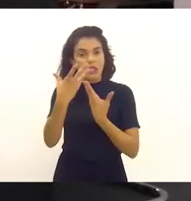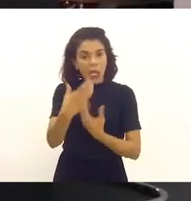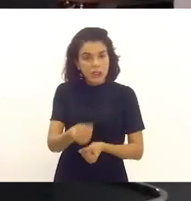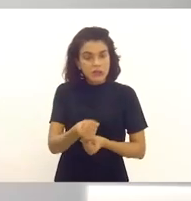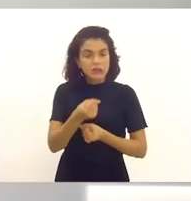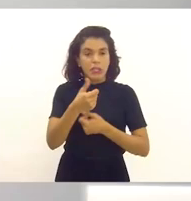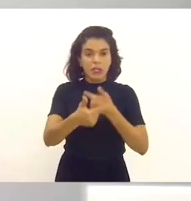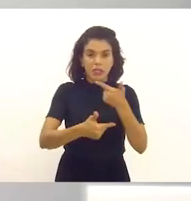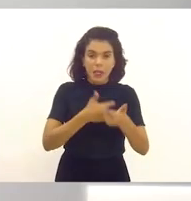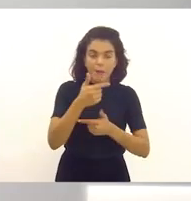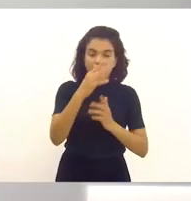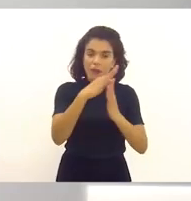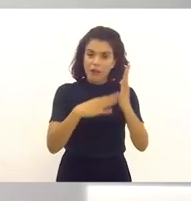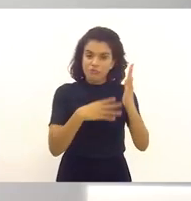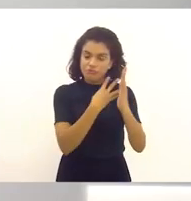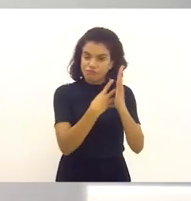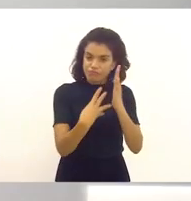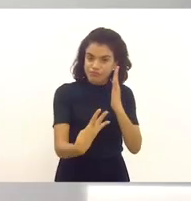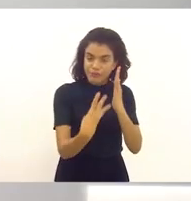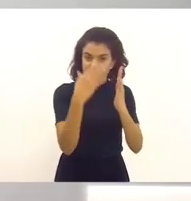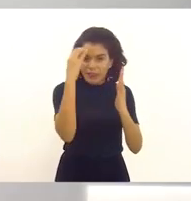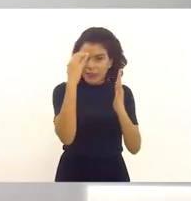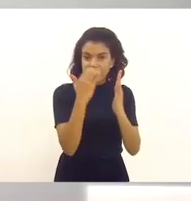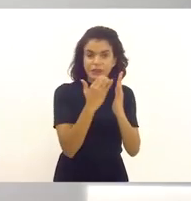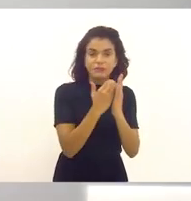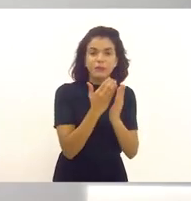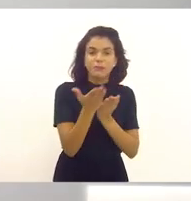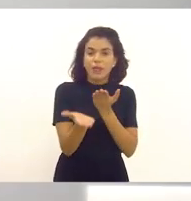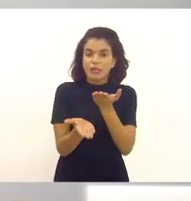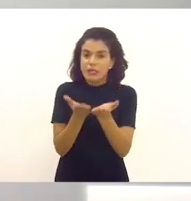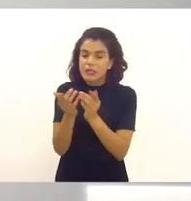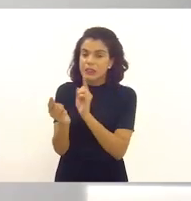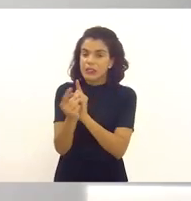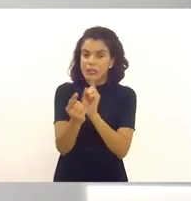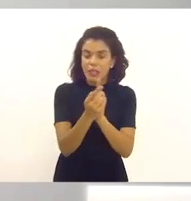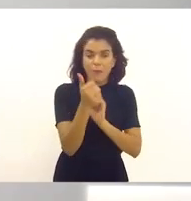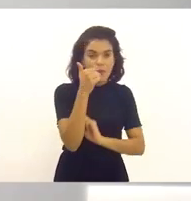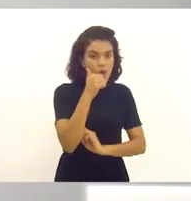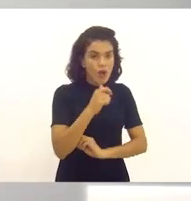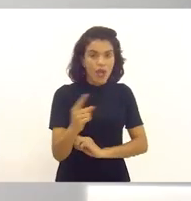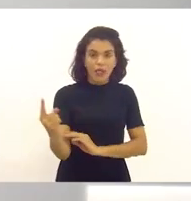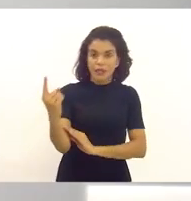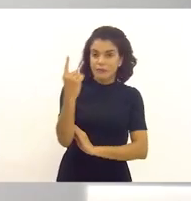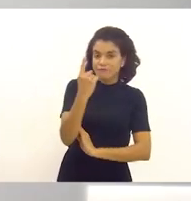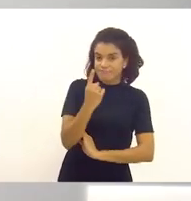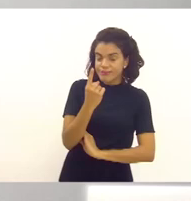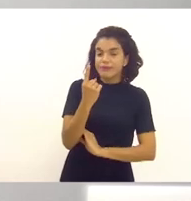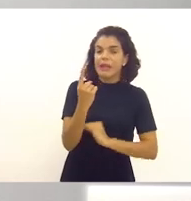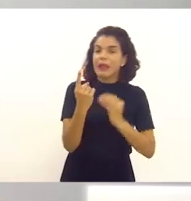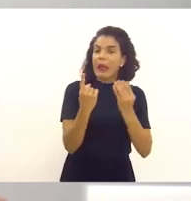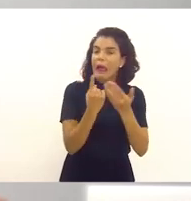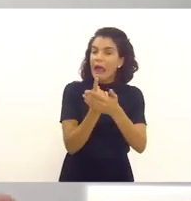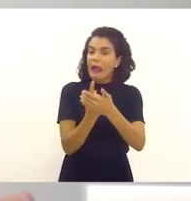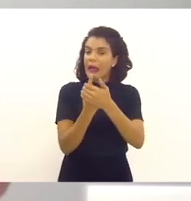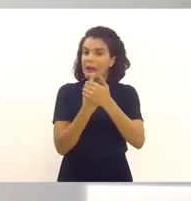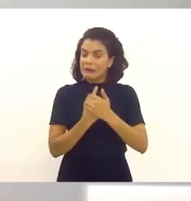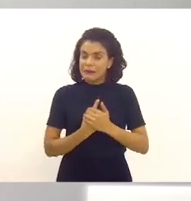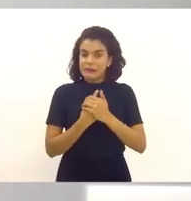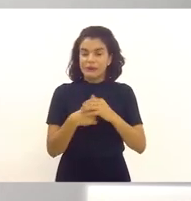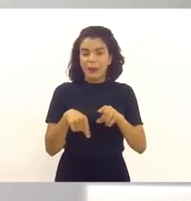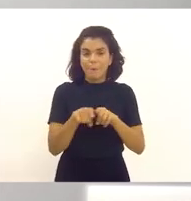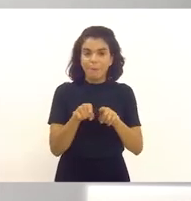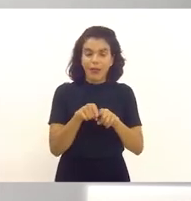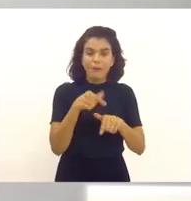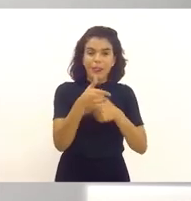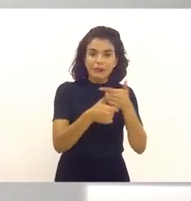estar lá cumprindo a escala é para atender as mulheres que que chegam buscando atendimento para estar com as abrigadas